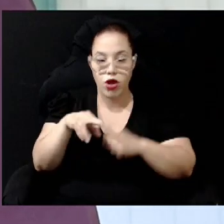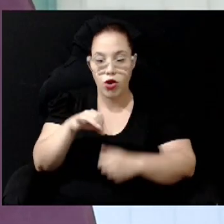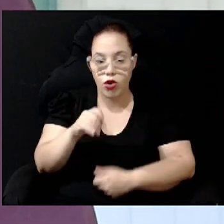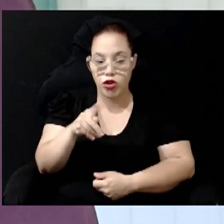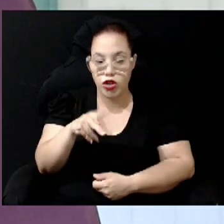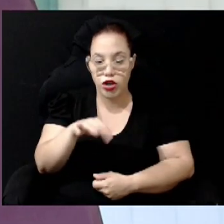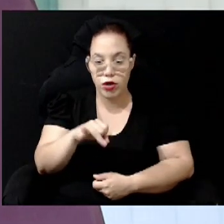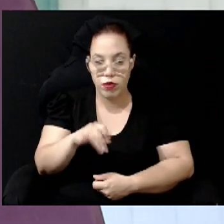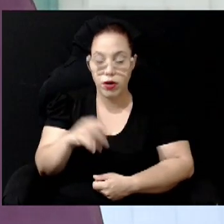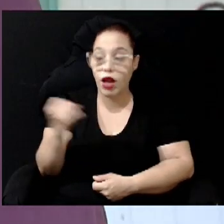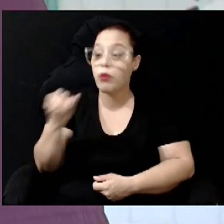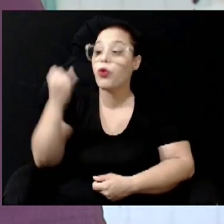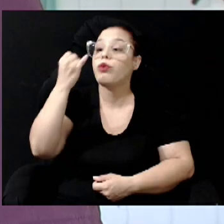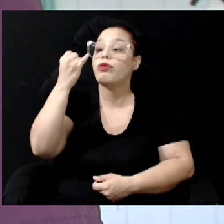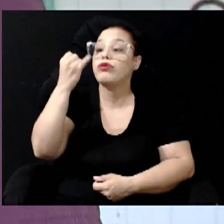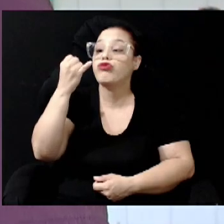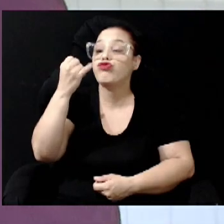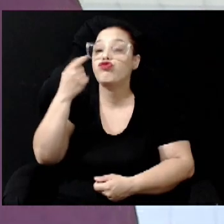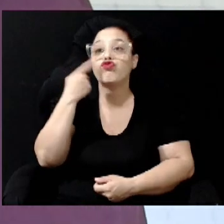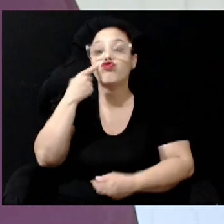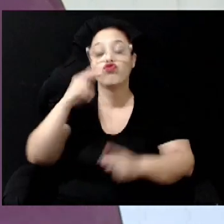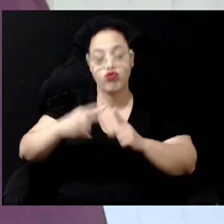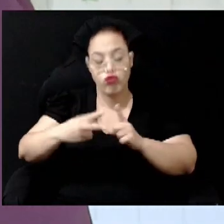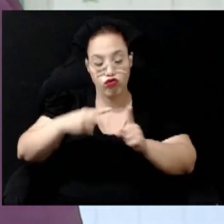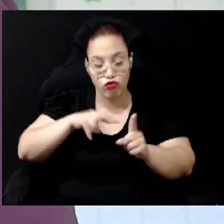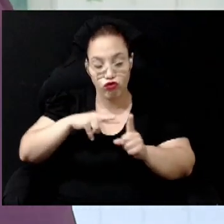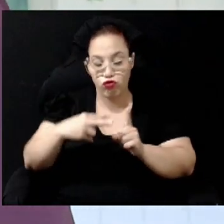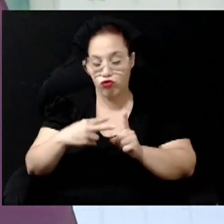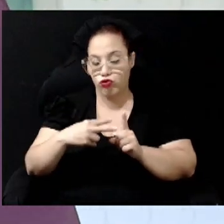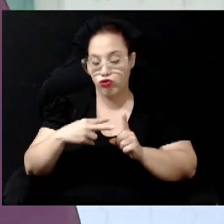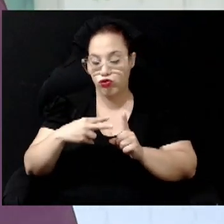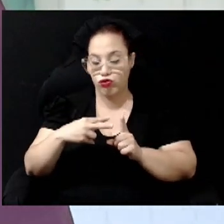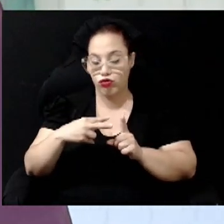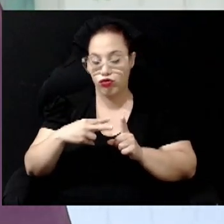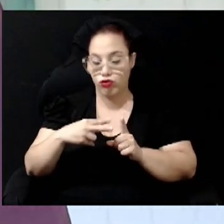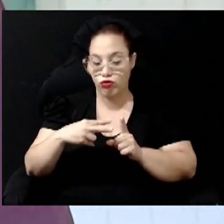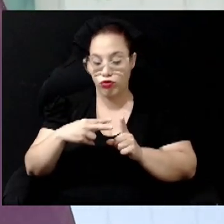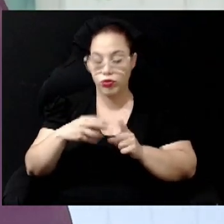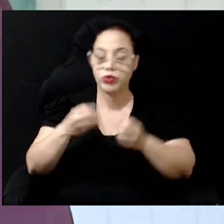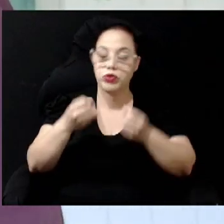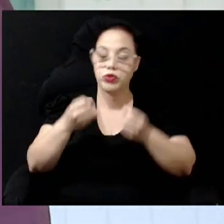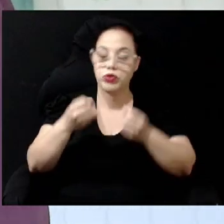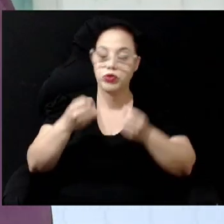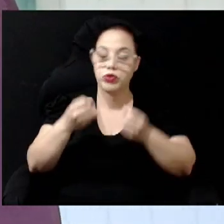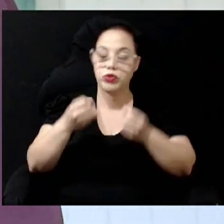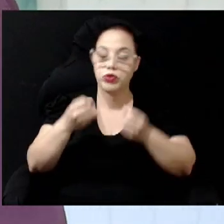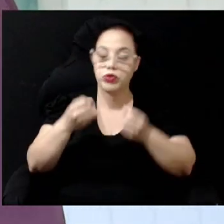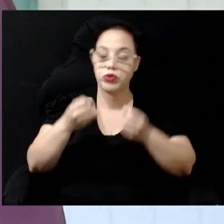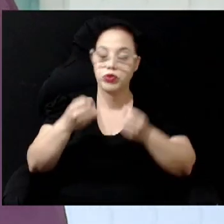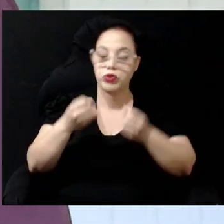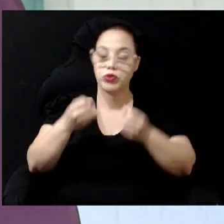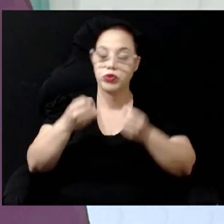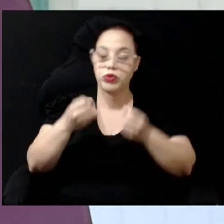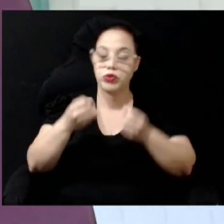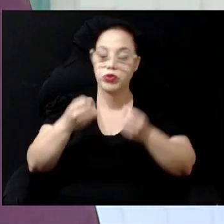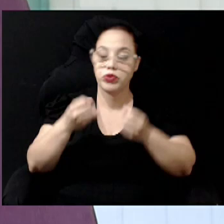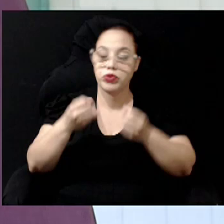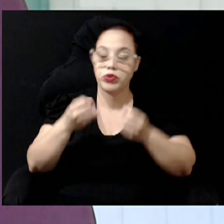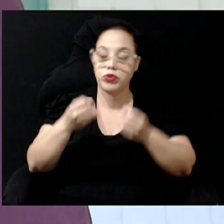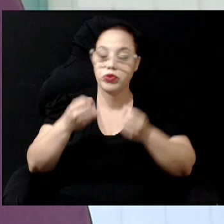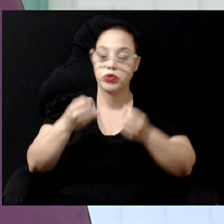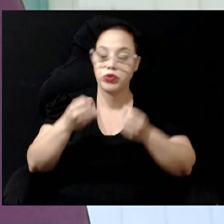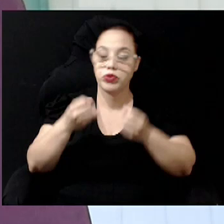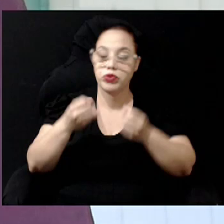importante tanto do ponto de vista da gente ter informação do animalzinho, poder ajudar o tutor no caso de perder esse